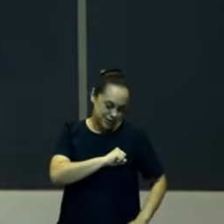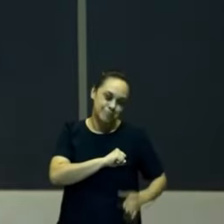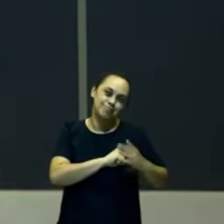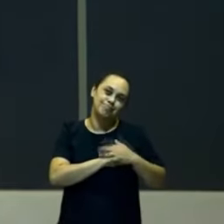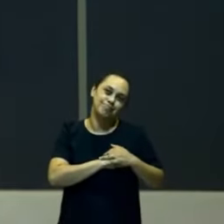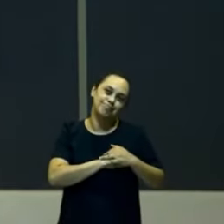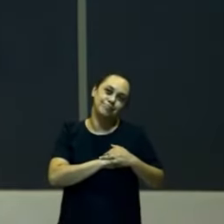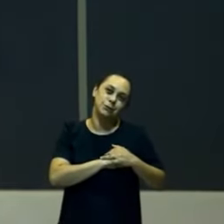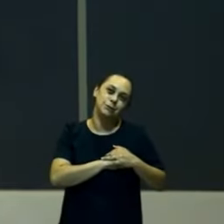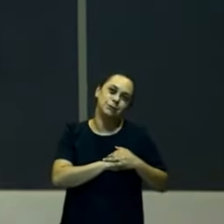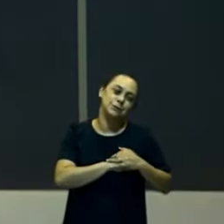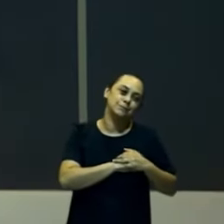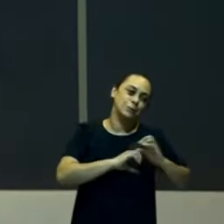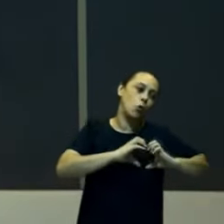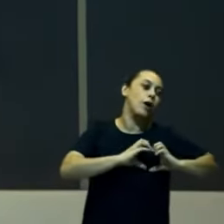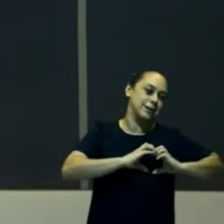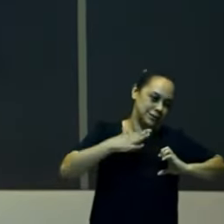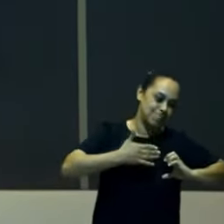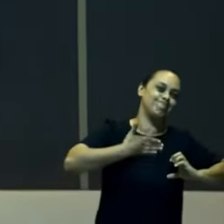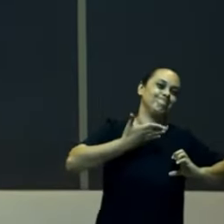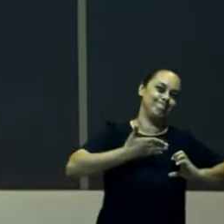Deus manda da onde você não imagina.